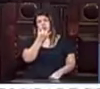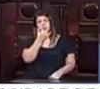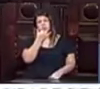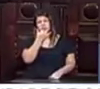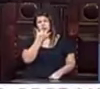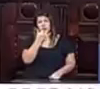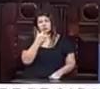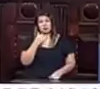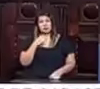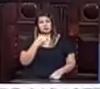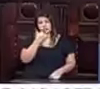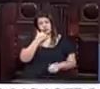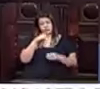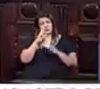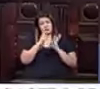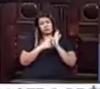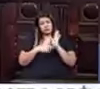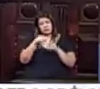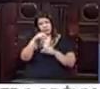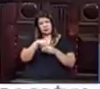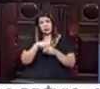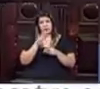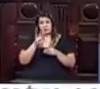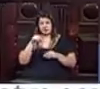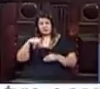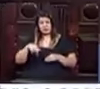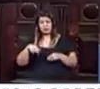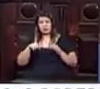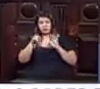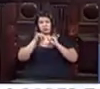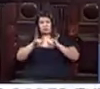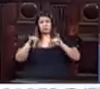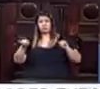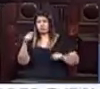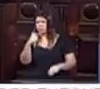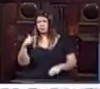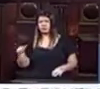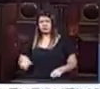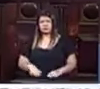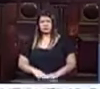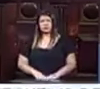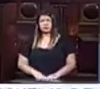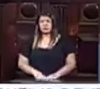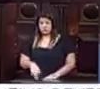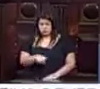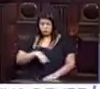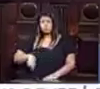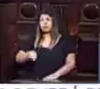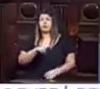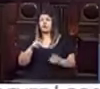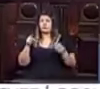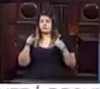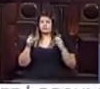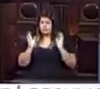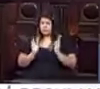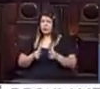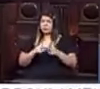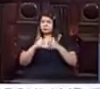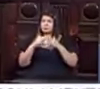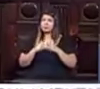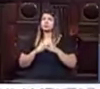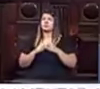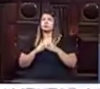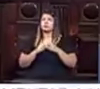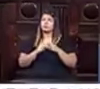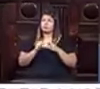lei, descumpre o regimento interno. Tem pedido de impeachment e que terá toda a base legal para ser votado a partir do